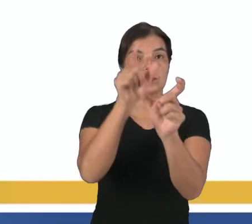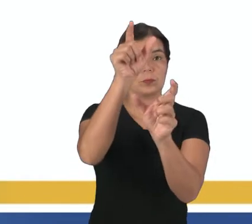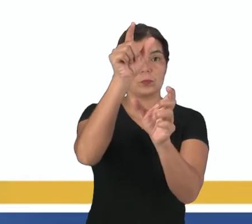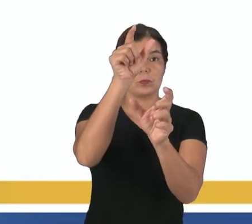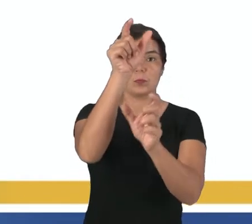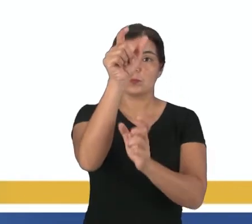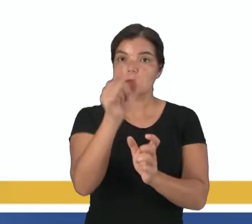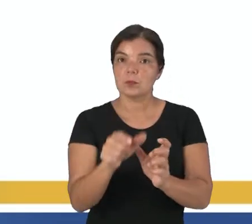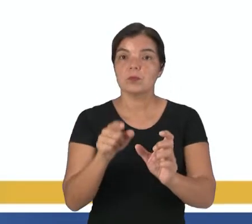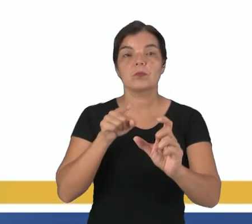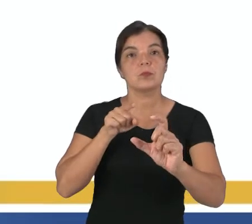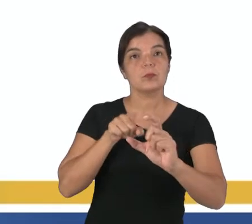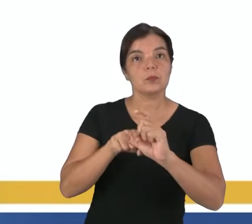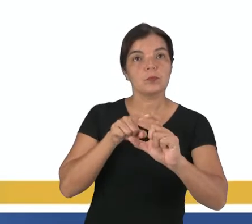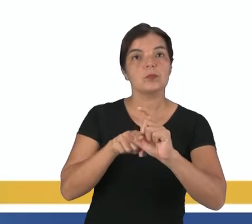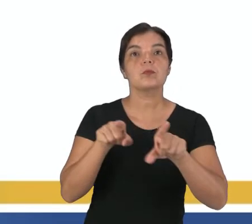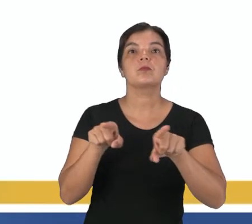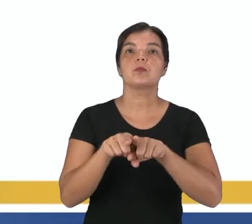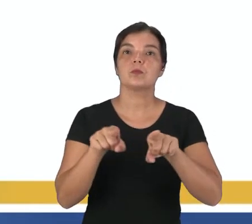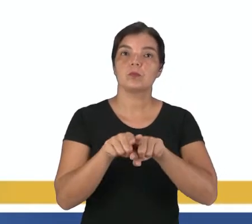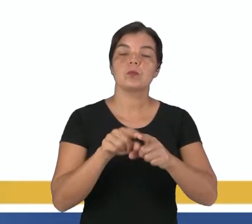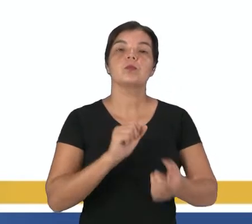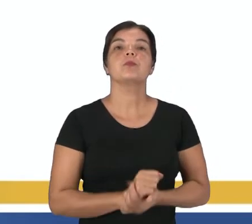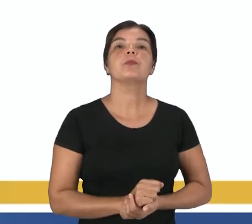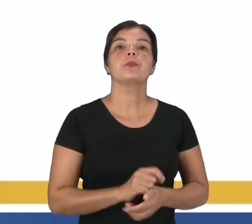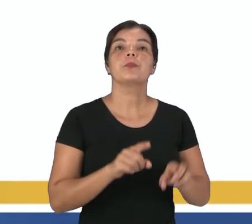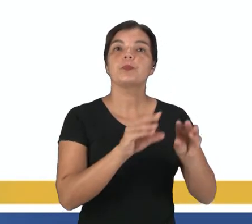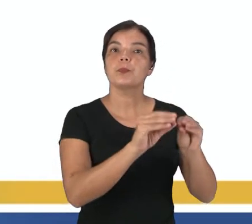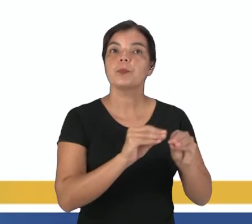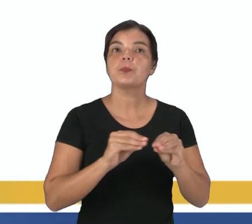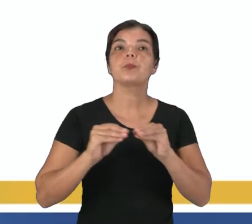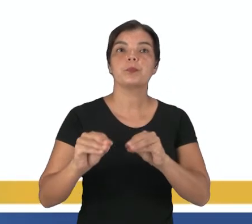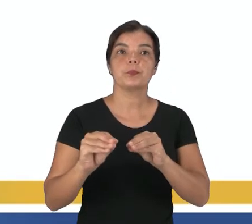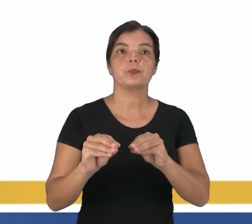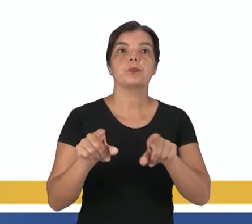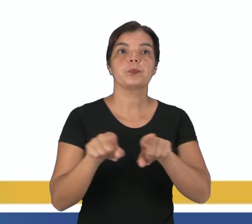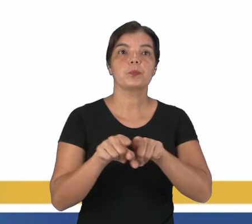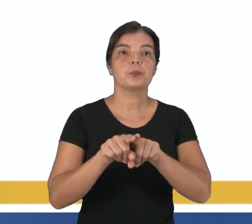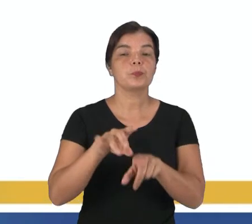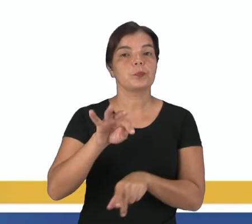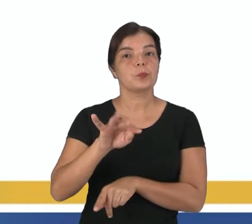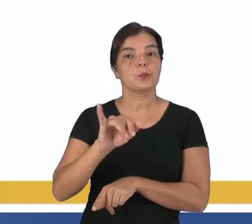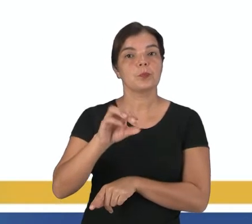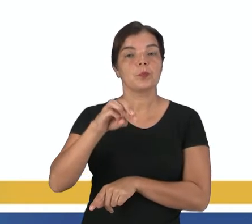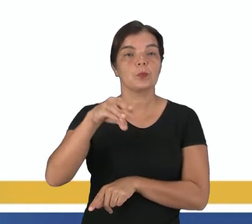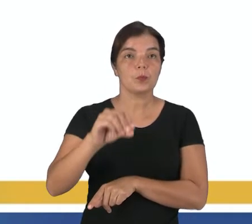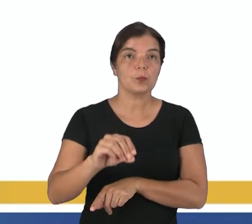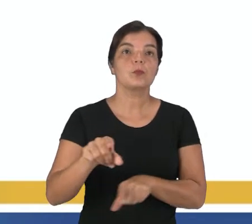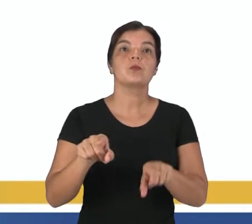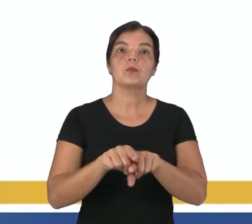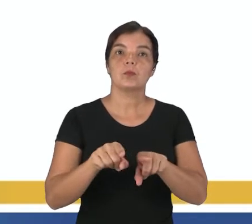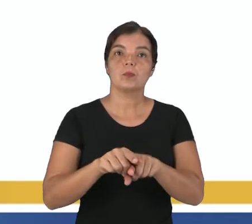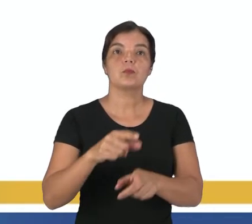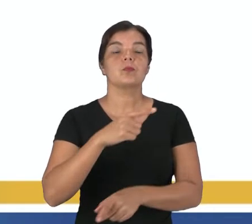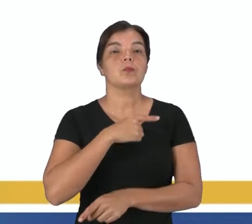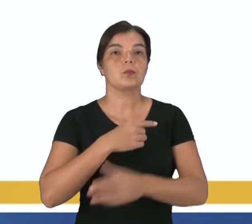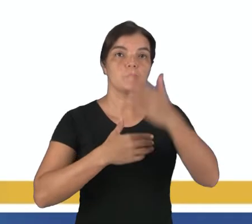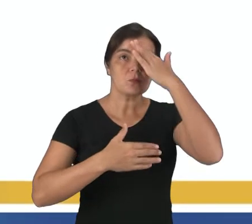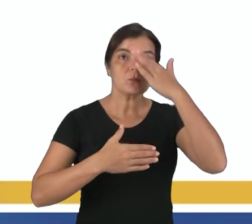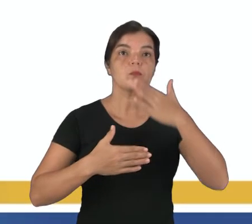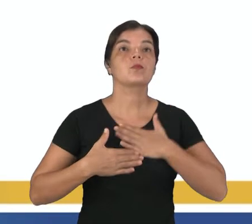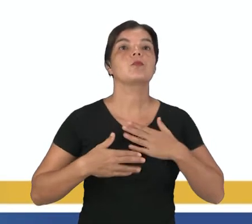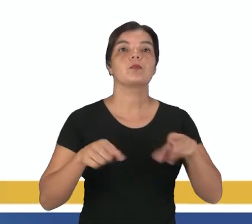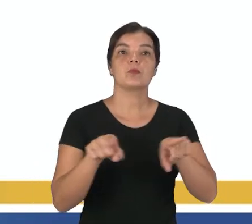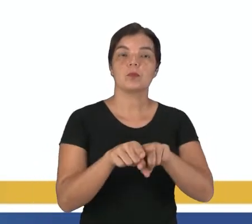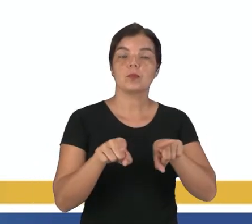óssea. Essas células, elas saem da medula em direção ao timo, que é um órgão, né, que a gente possui no nosso